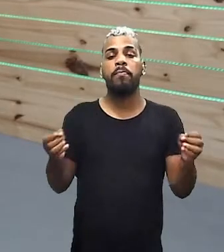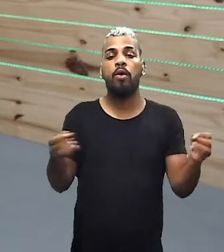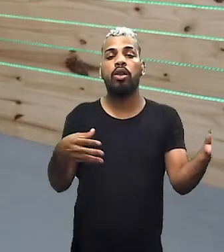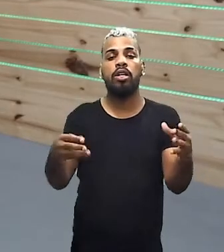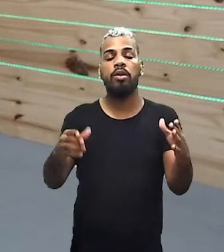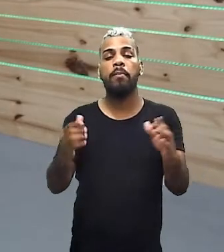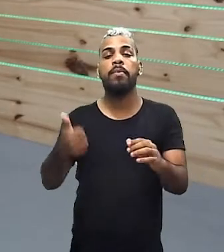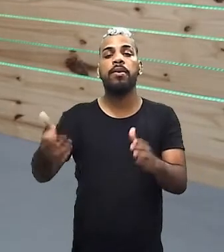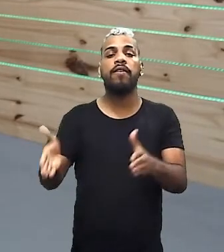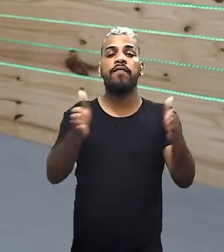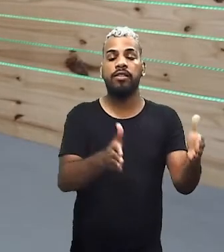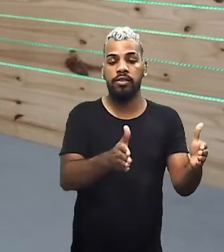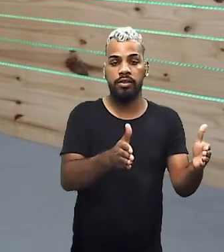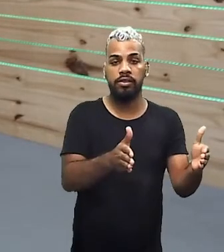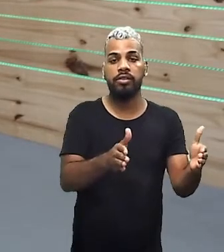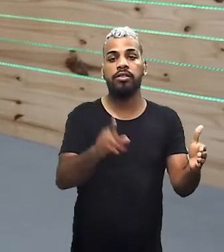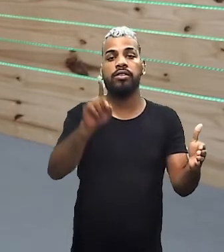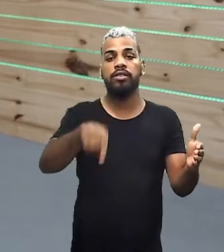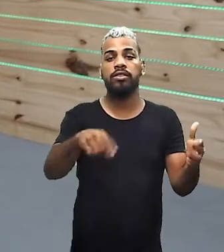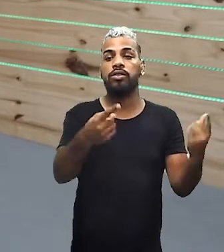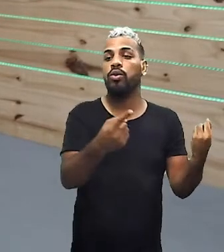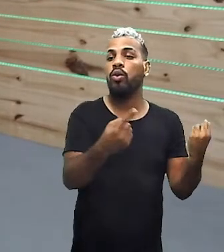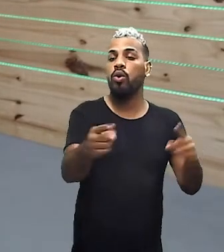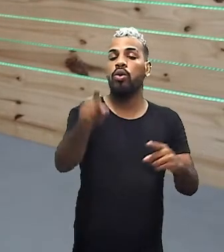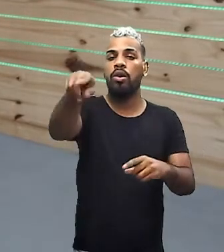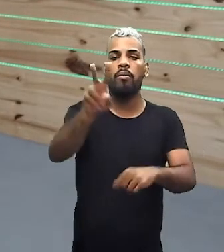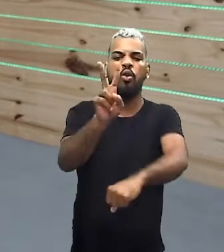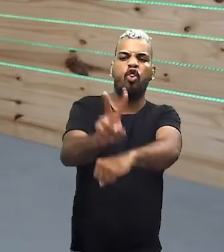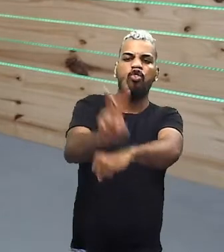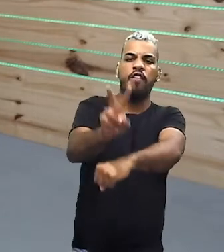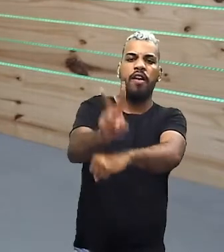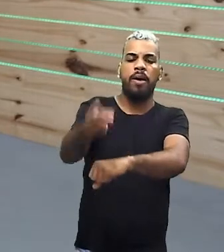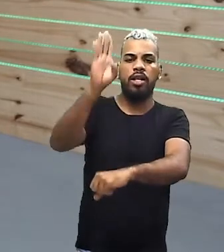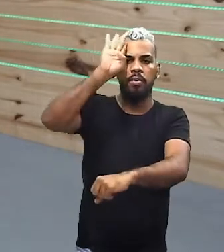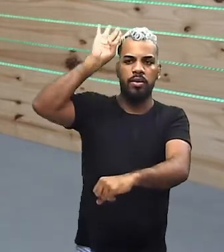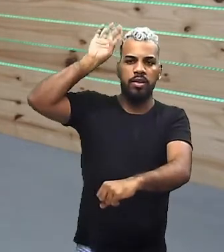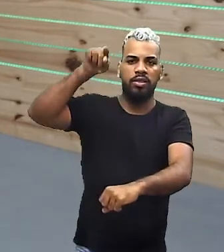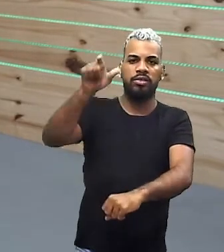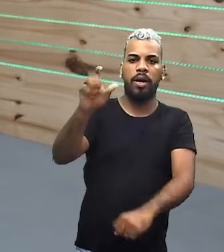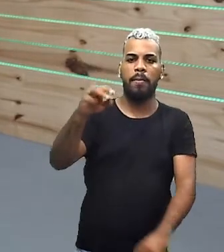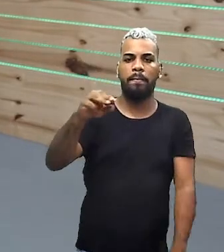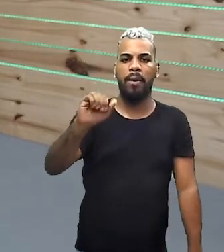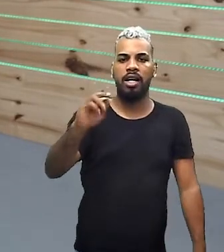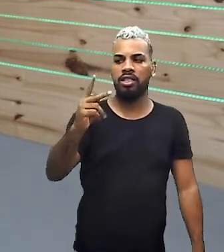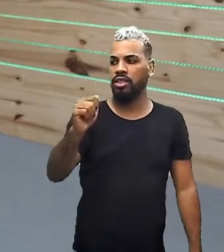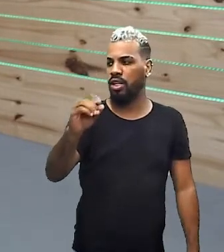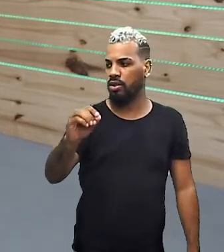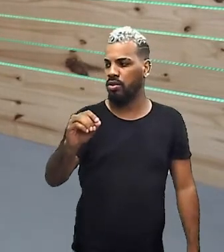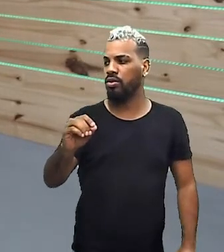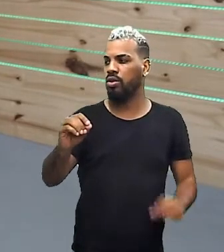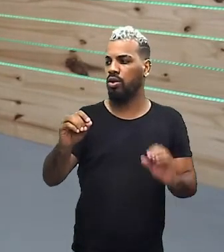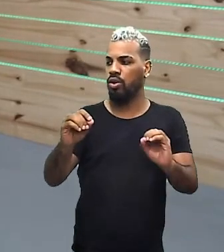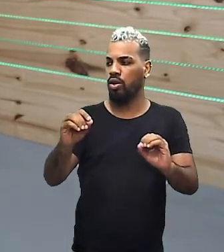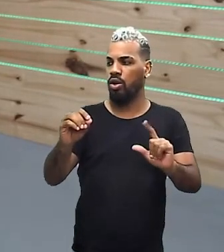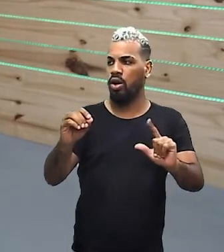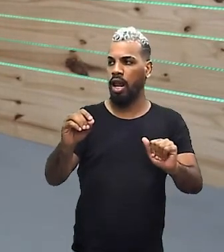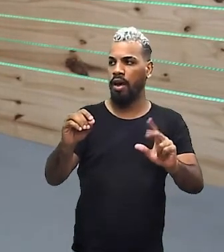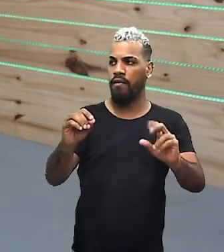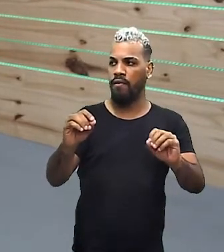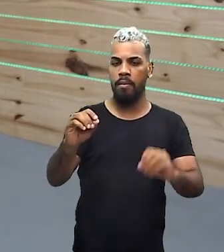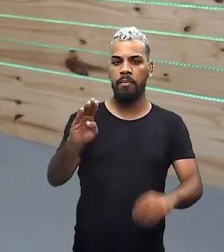fase do modernismo, de reagir contra aquele conservadorismo acadêmico de Machado, de Olavo Bilac, dos